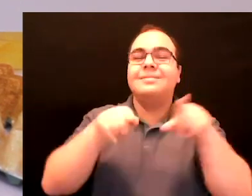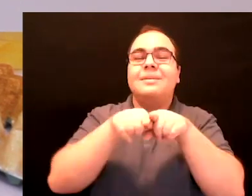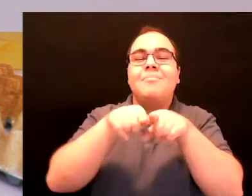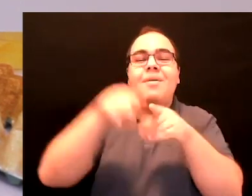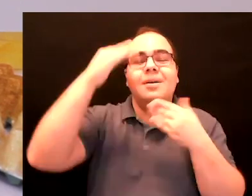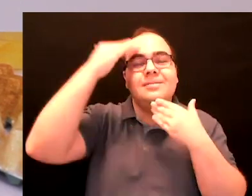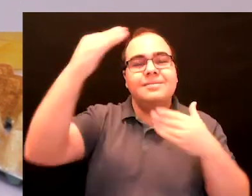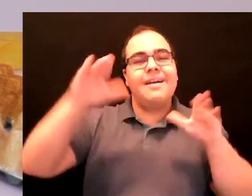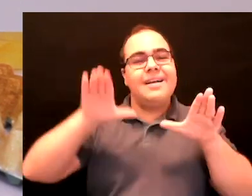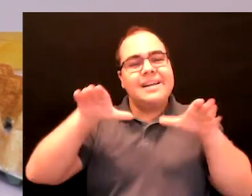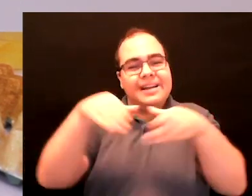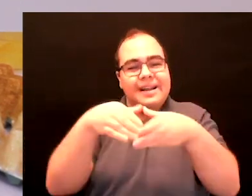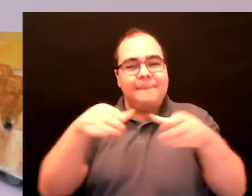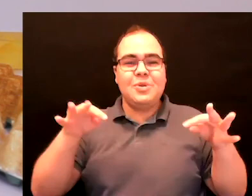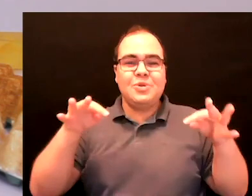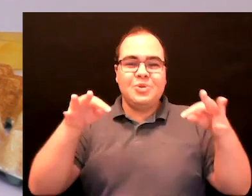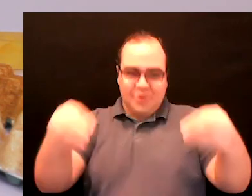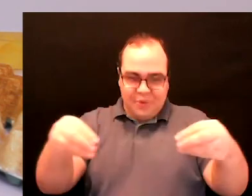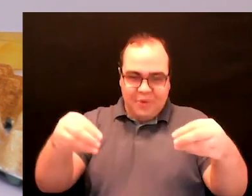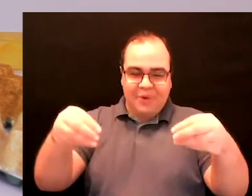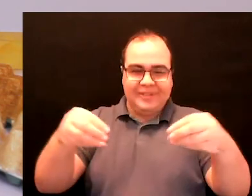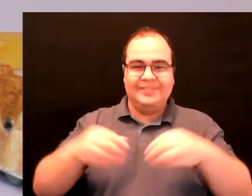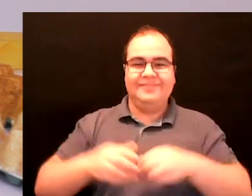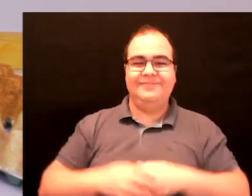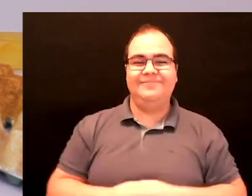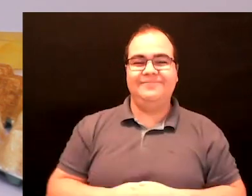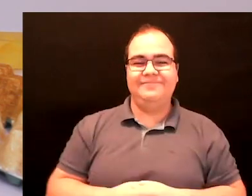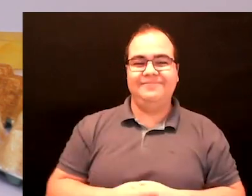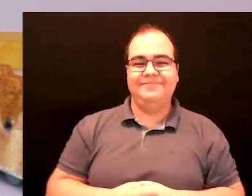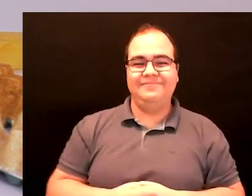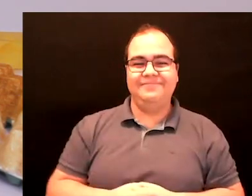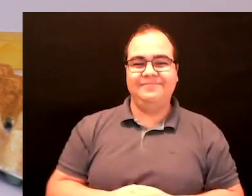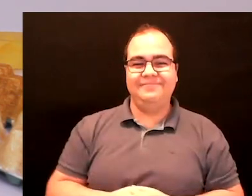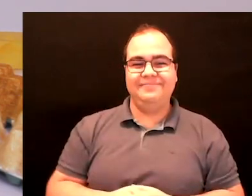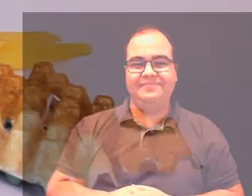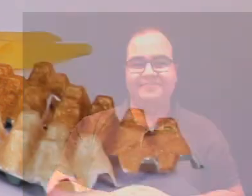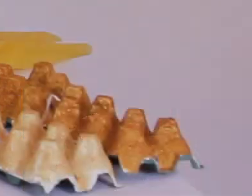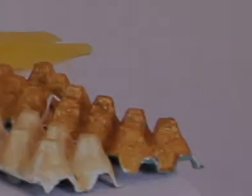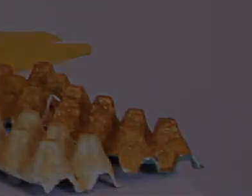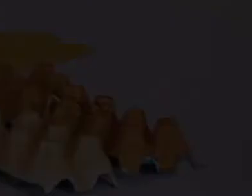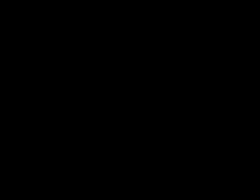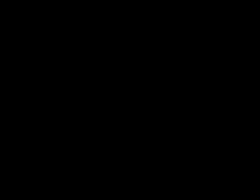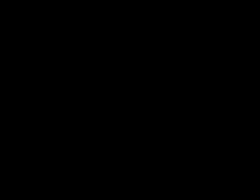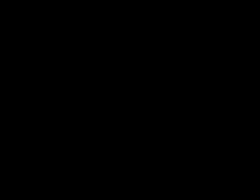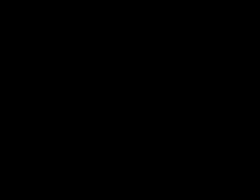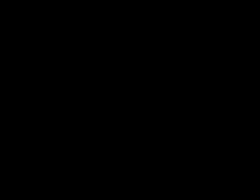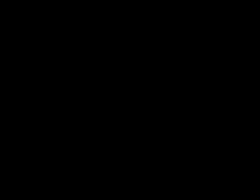ambiente. E agradeço também à equipe toda do Espetáculo da Terra.